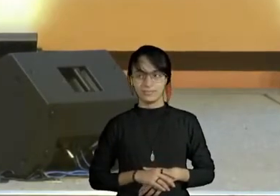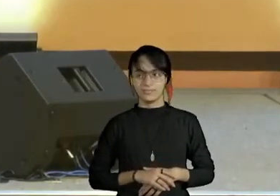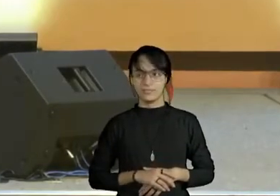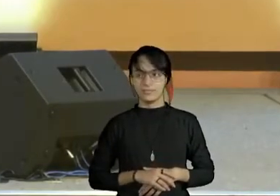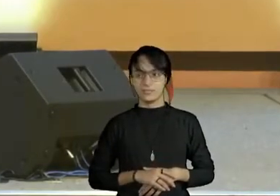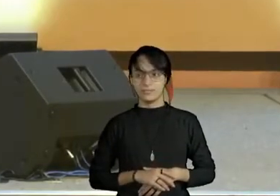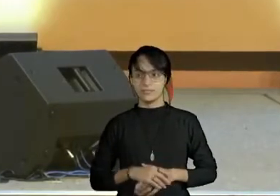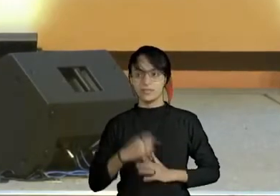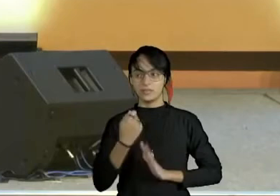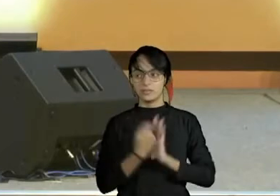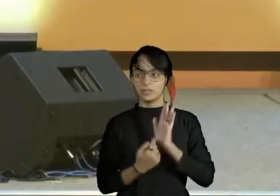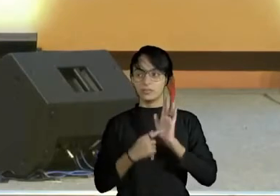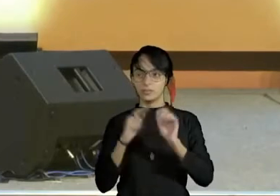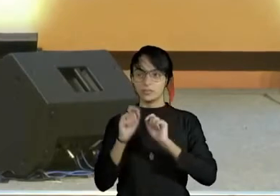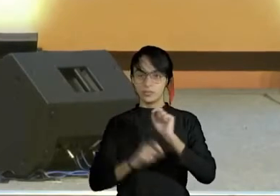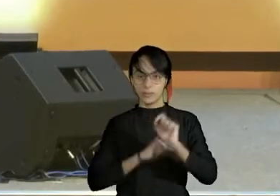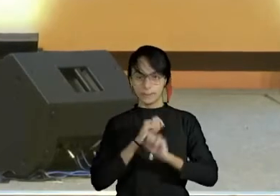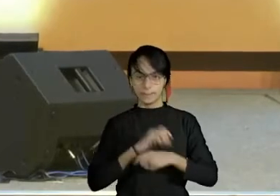Diz assim o texto.